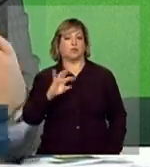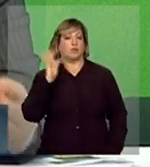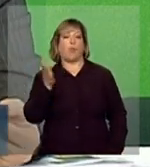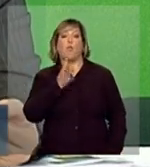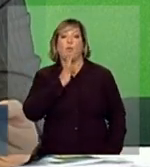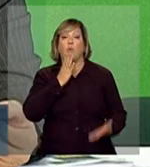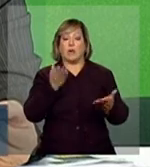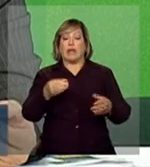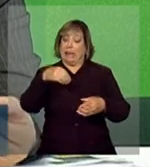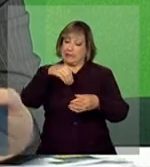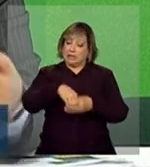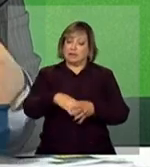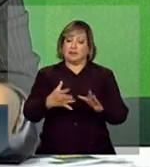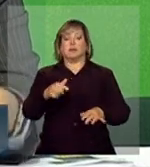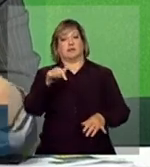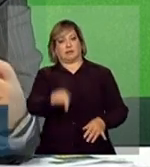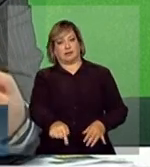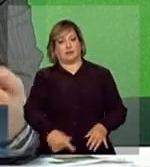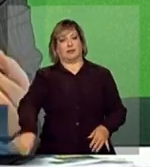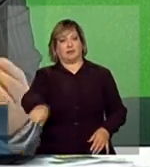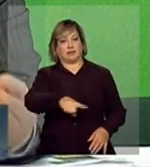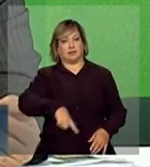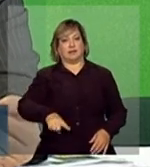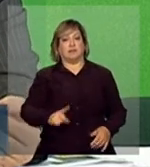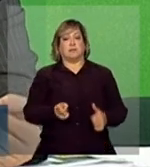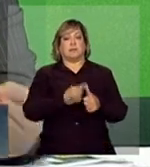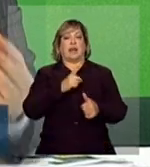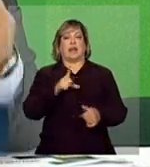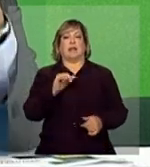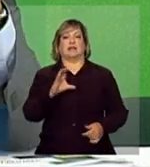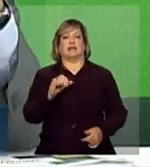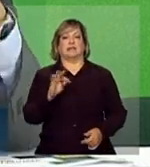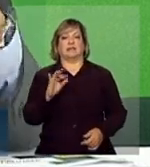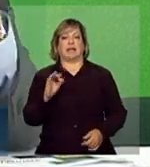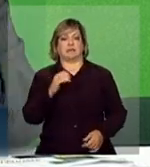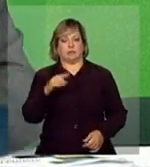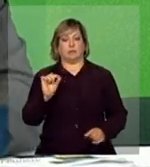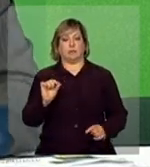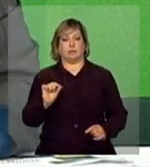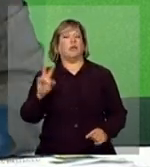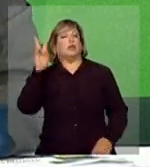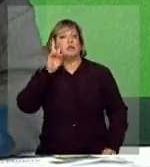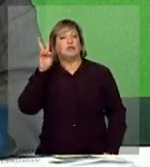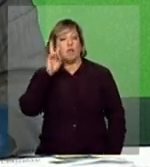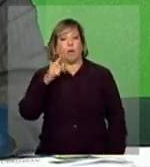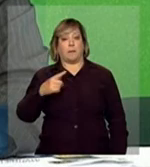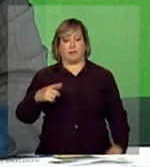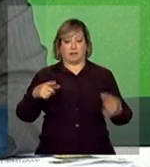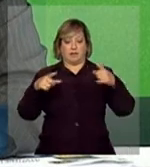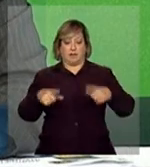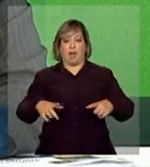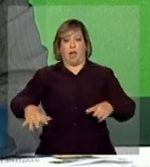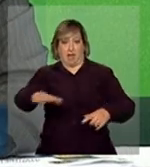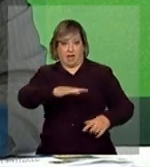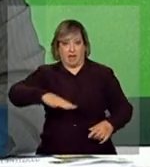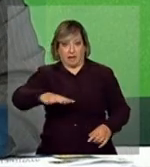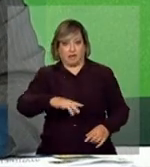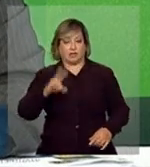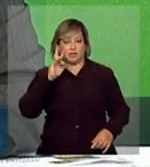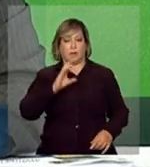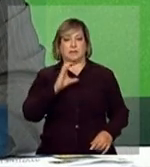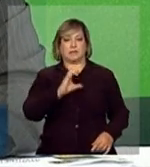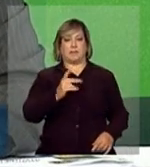serão dentro dessas províncias minerais que serão as primeiras licitações. Com relação às áreas que você perguntou da